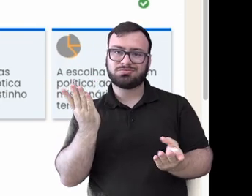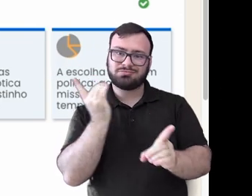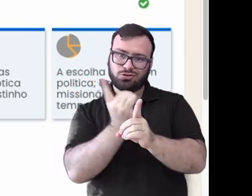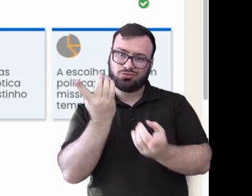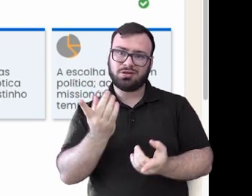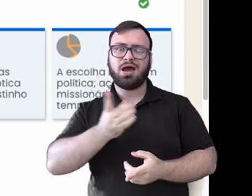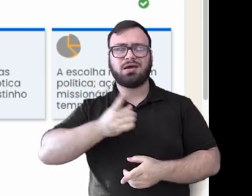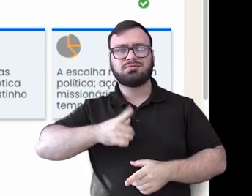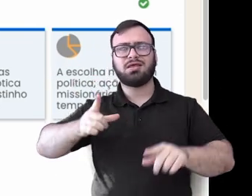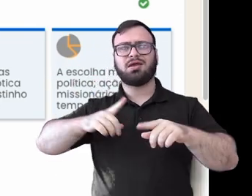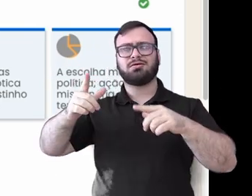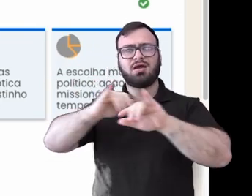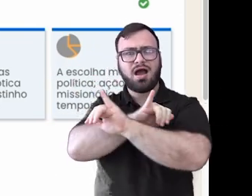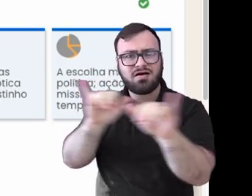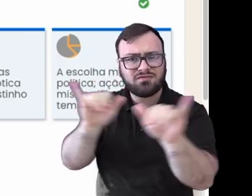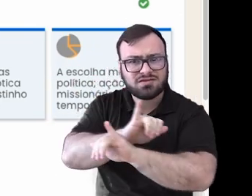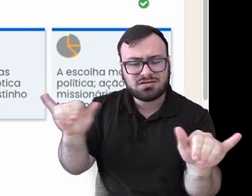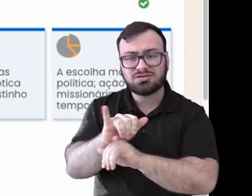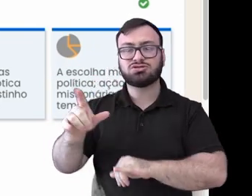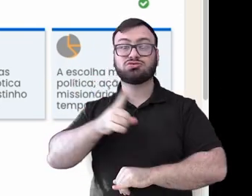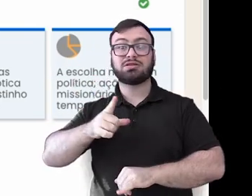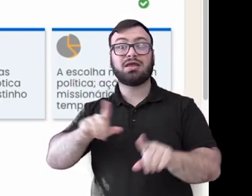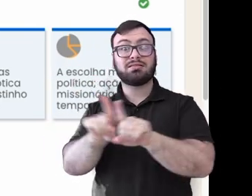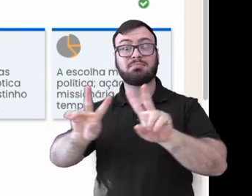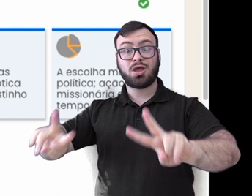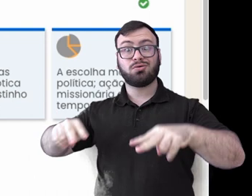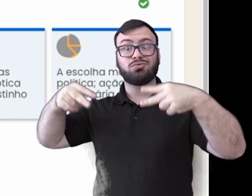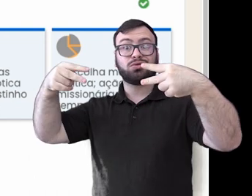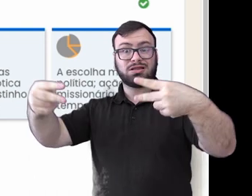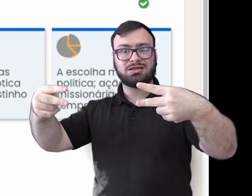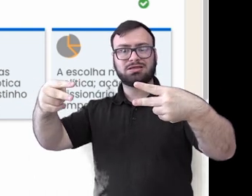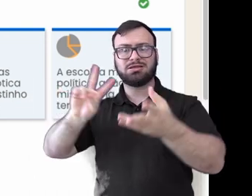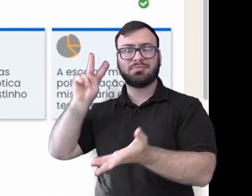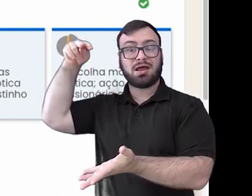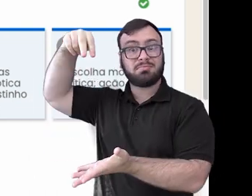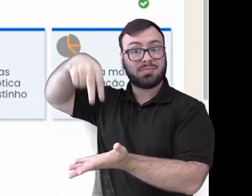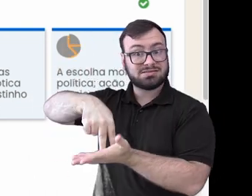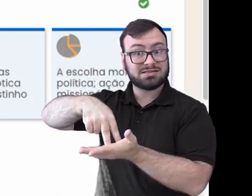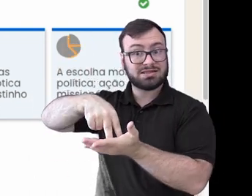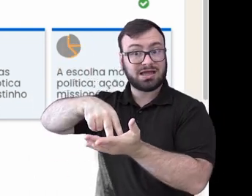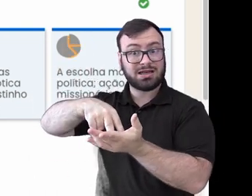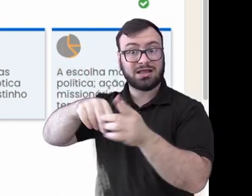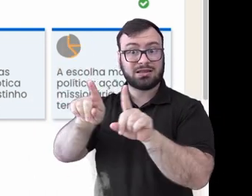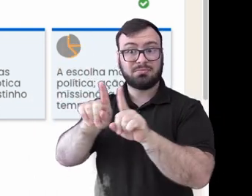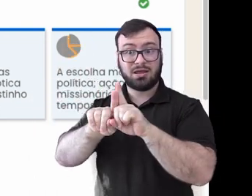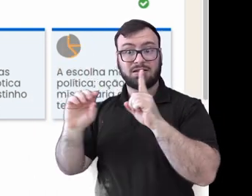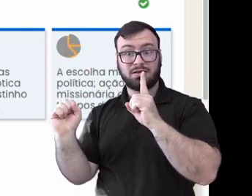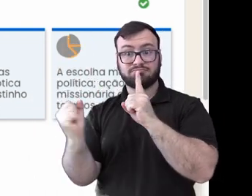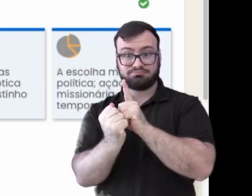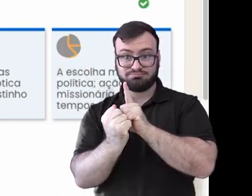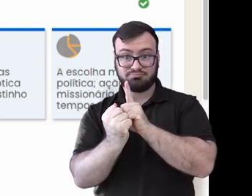você terá um quadro de avisos aqui você terá o link para apresentação síncrona dos